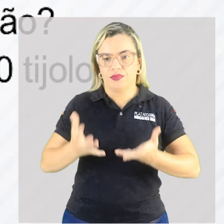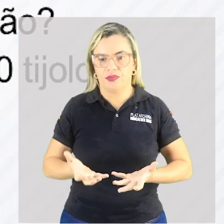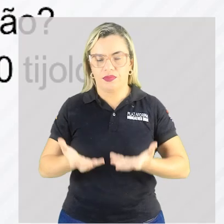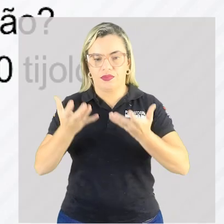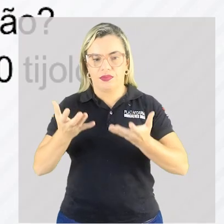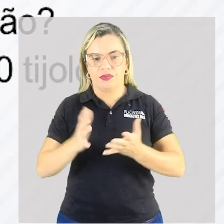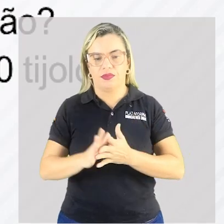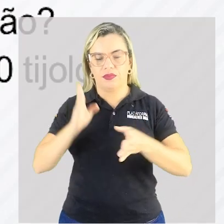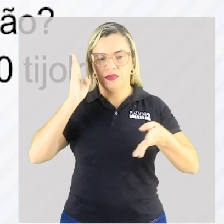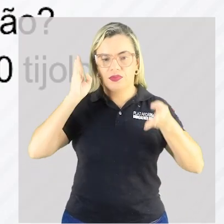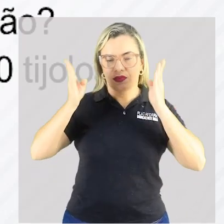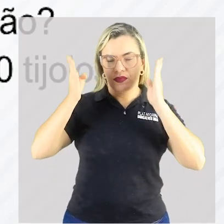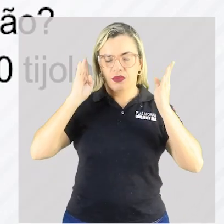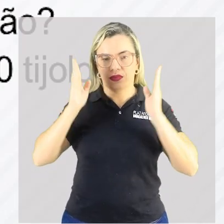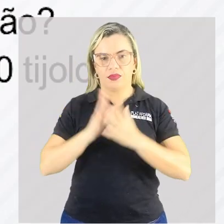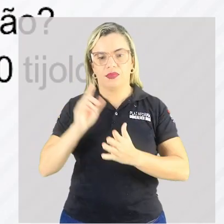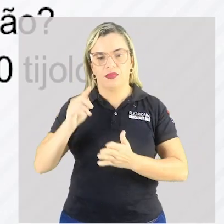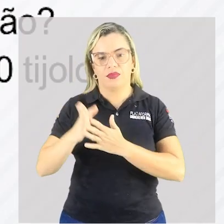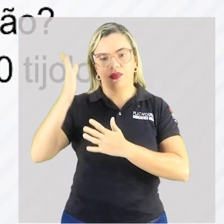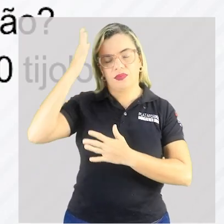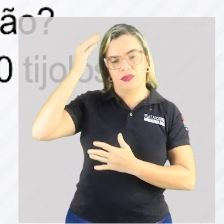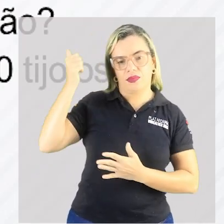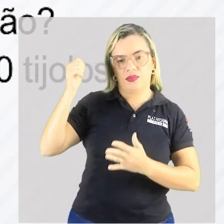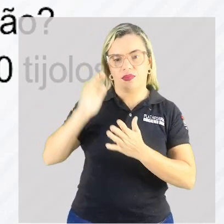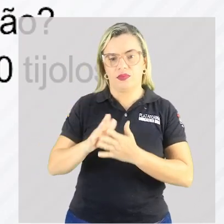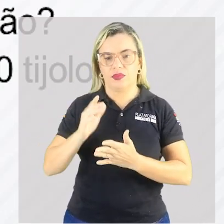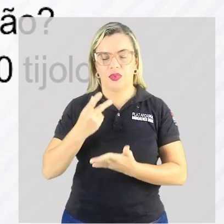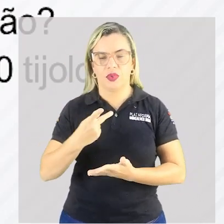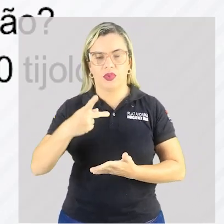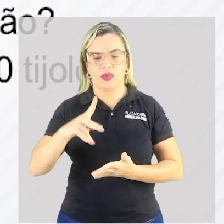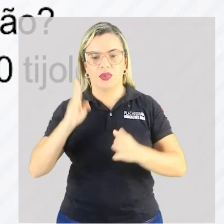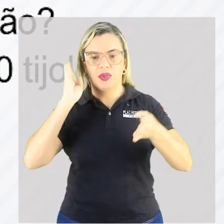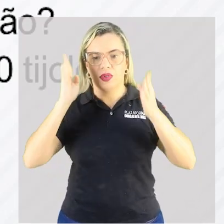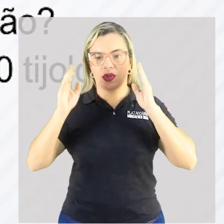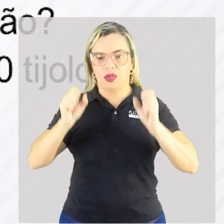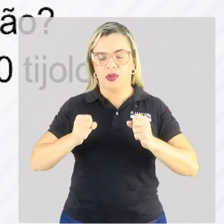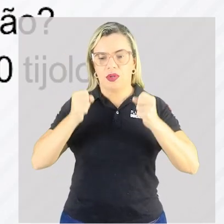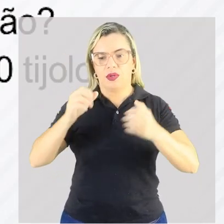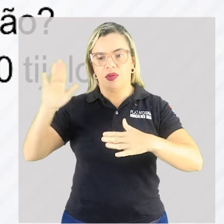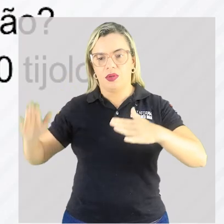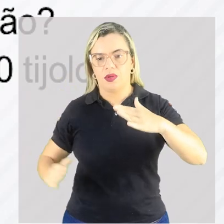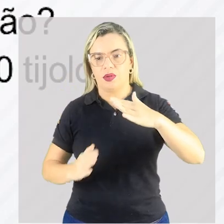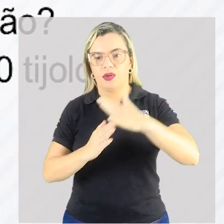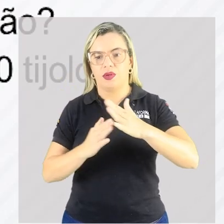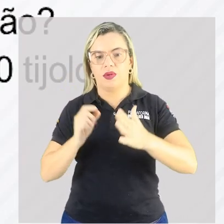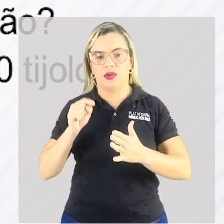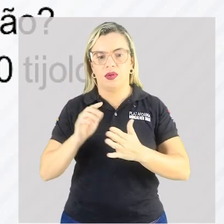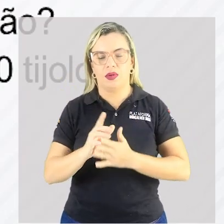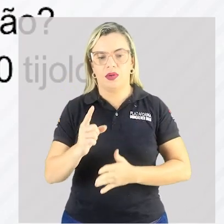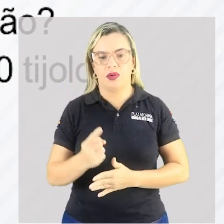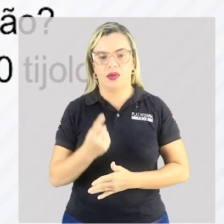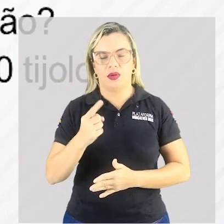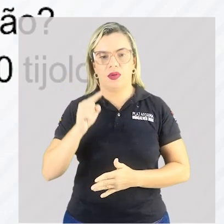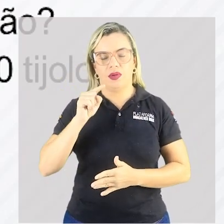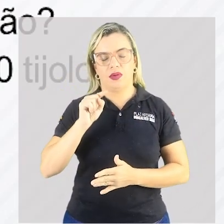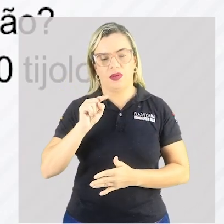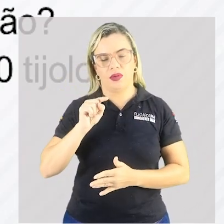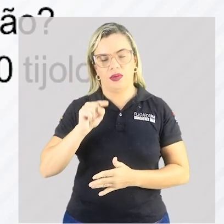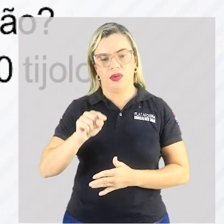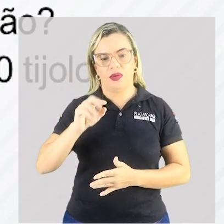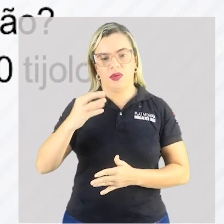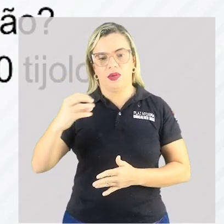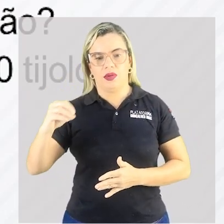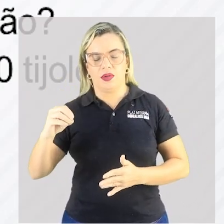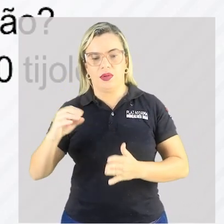com pesagens, um caminhoneiro sabe que seu caminhão pode carregar no máximo 1.500